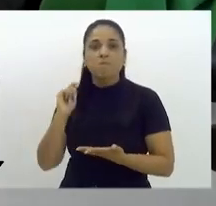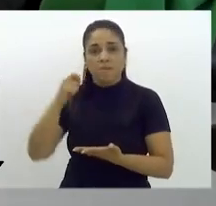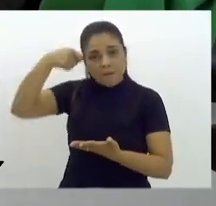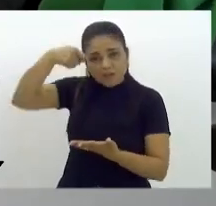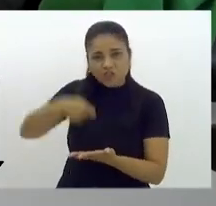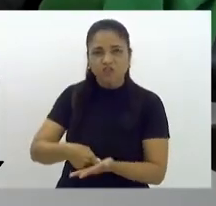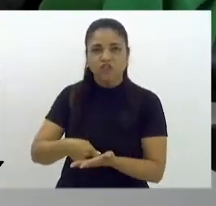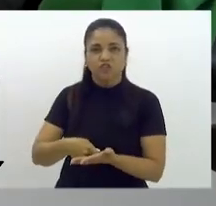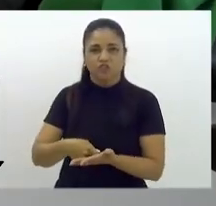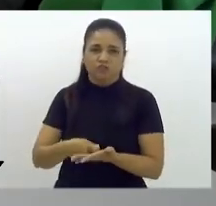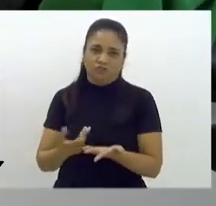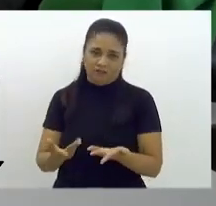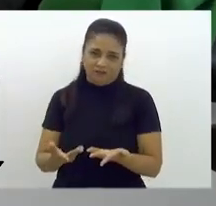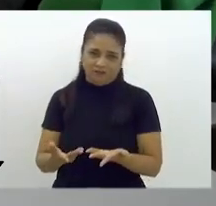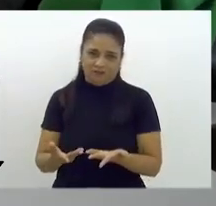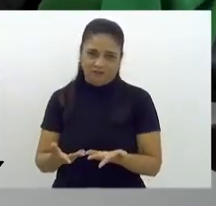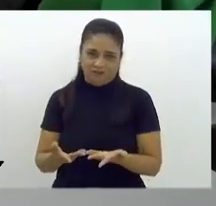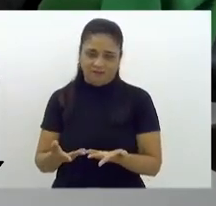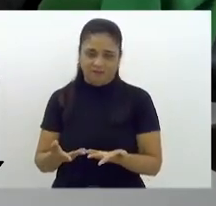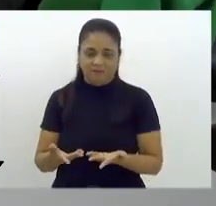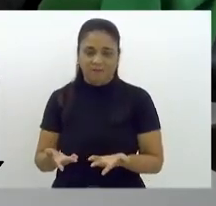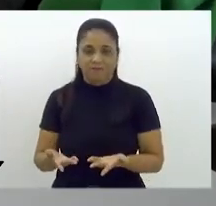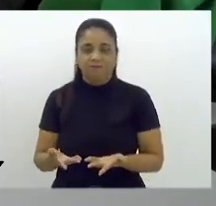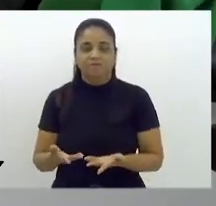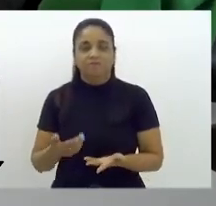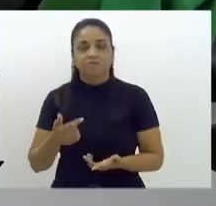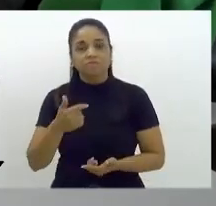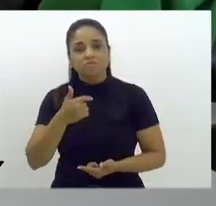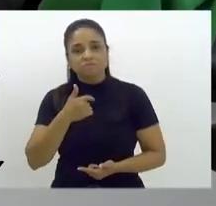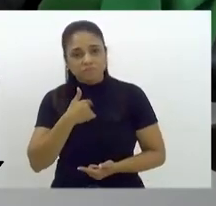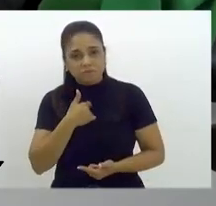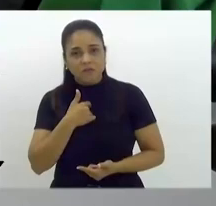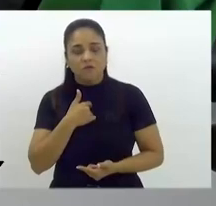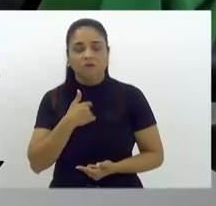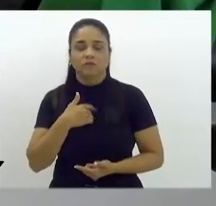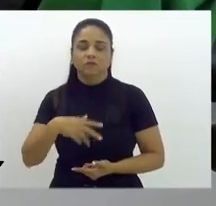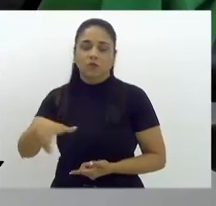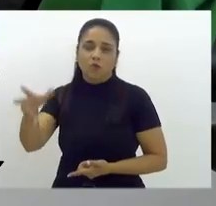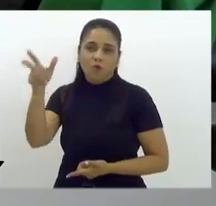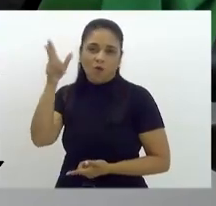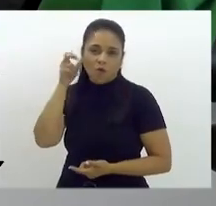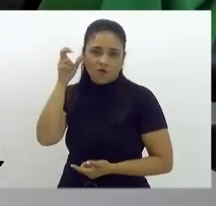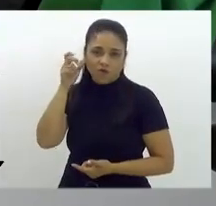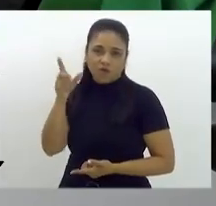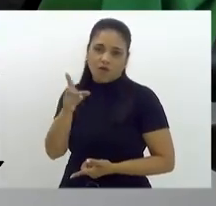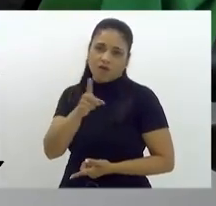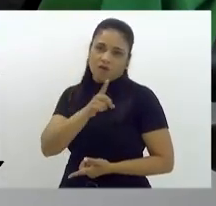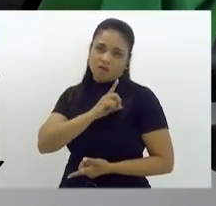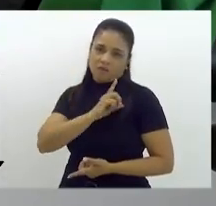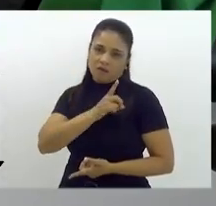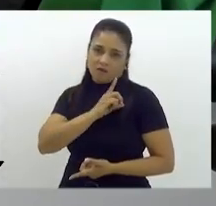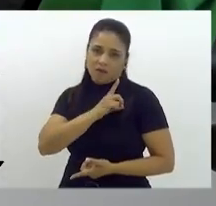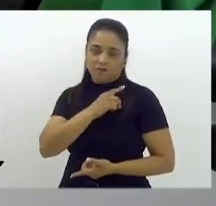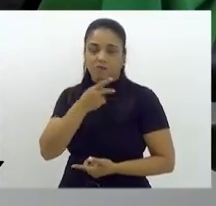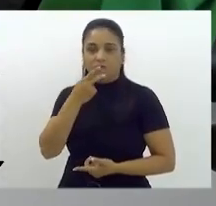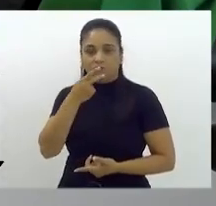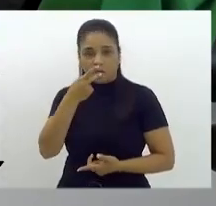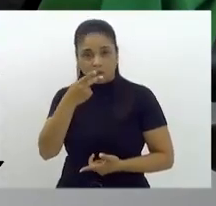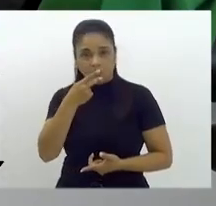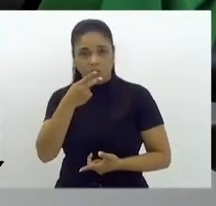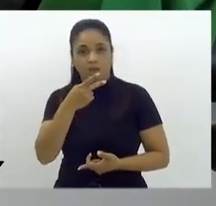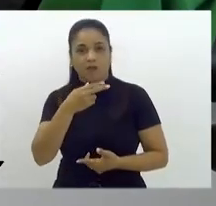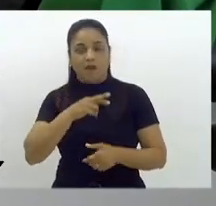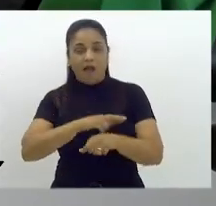estabelecido então assim é eu ouvia a delegada falando sobre o corte racial né